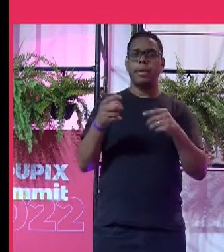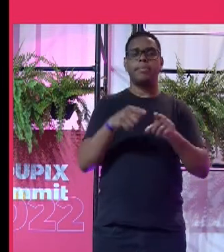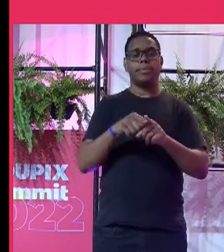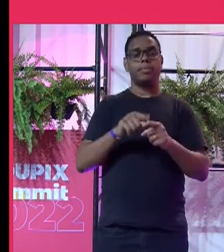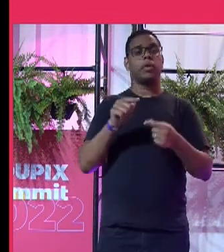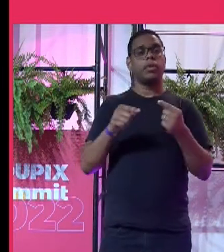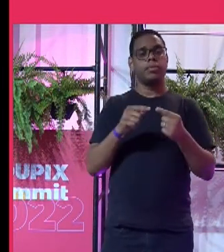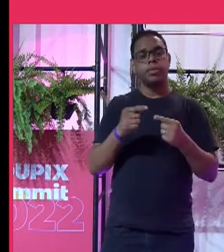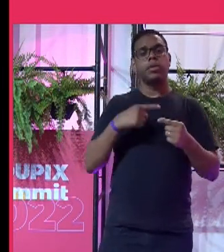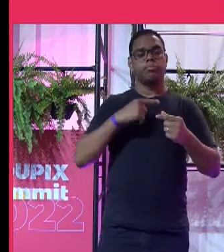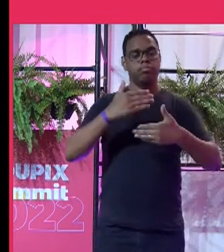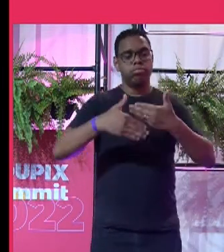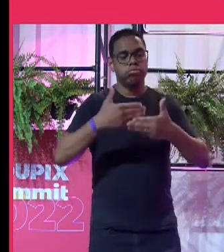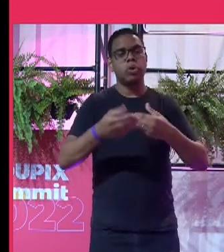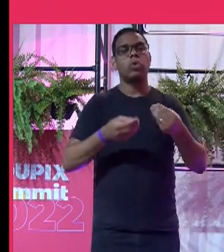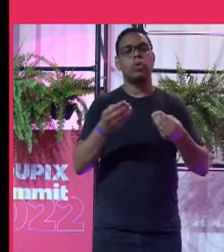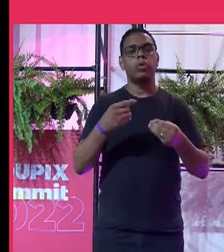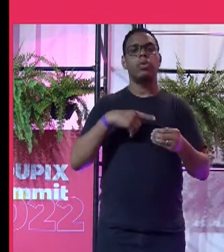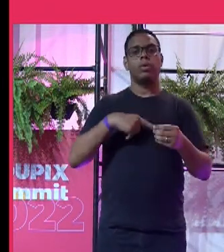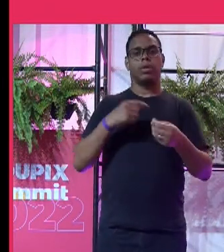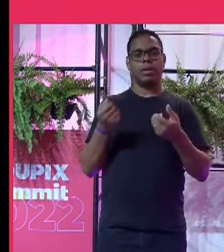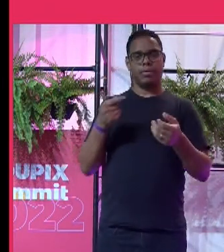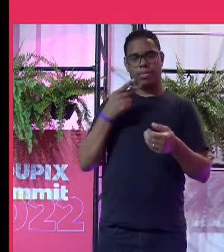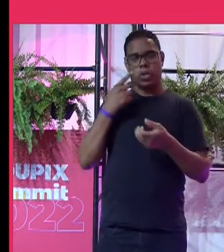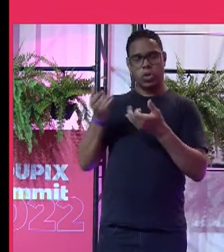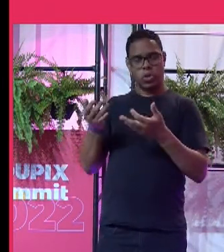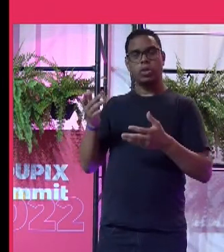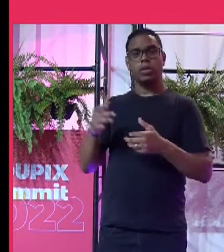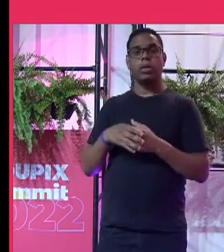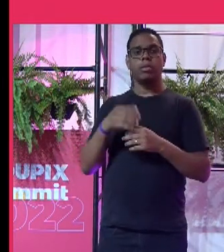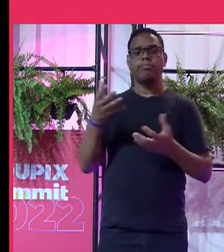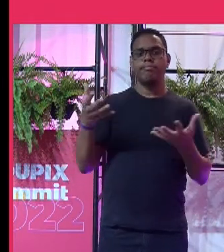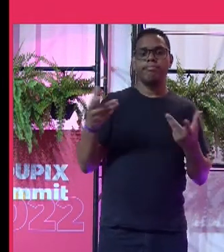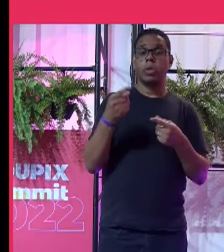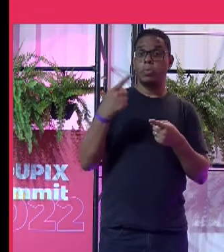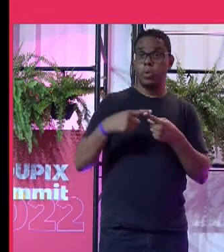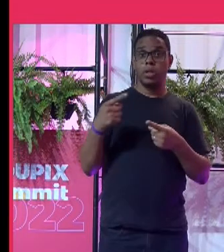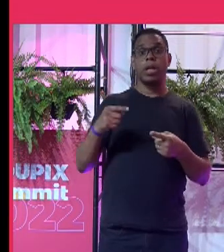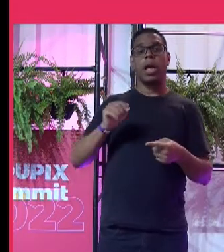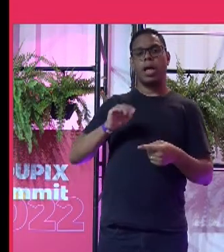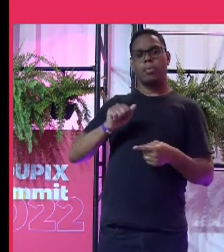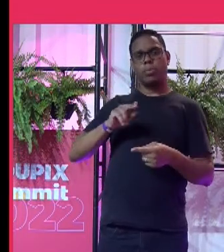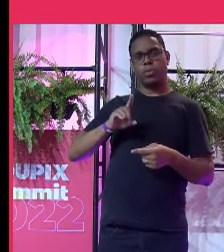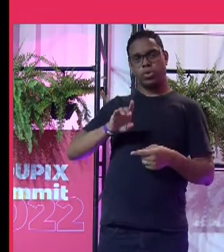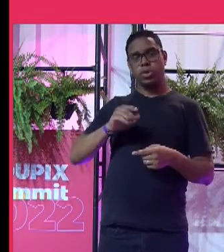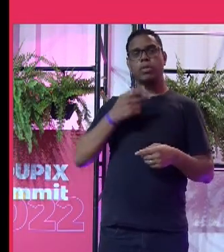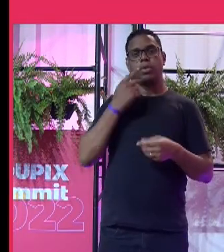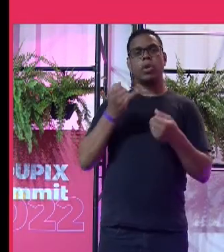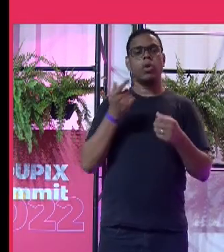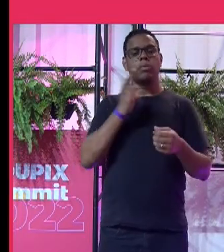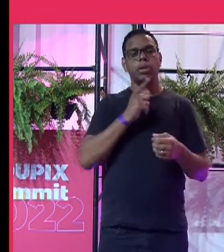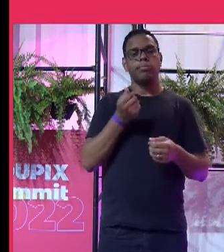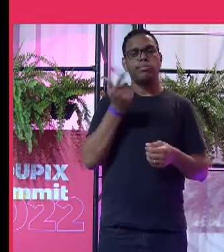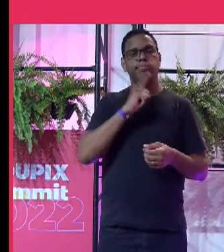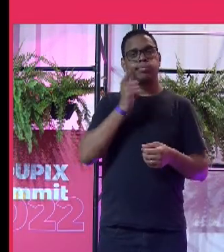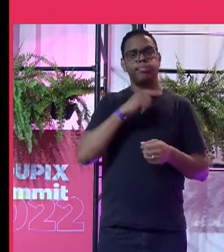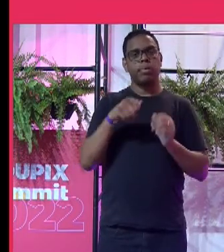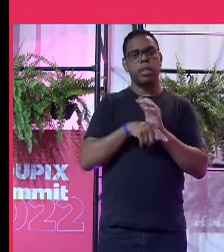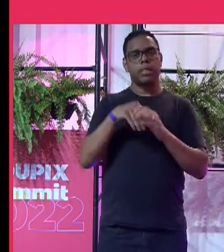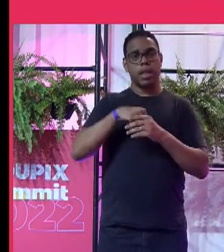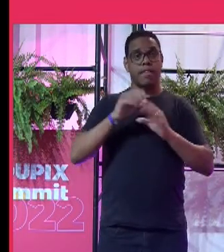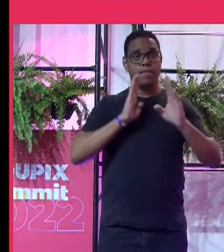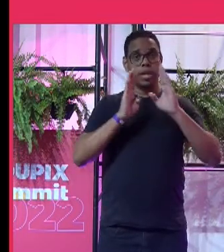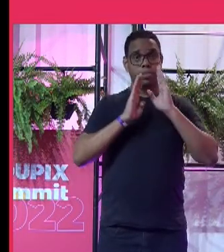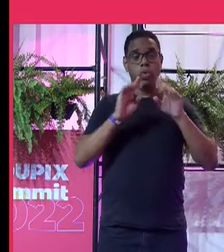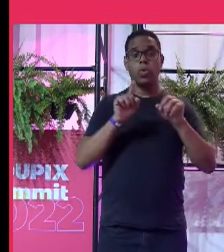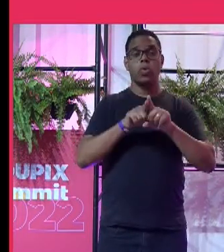Meta com o Abud e com a Paula, e foi incrível, porque eles falaram muito sobre como monetizar dentro do Facebook